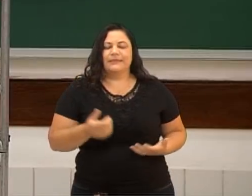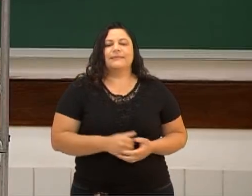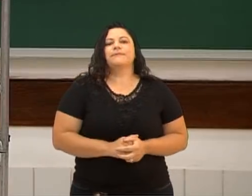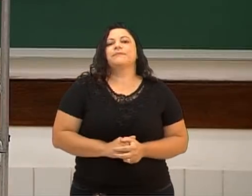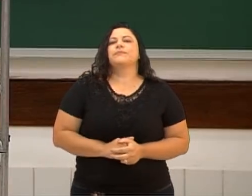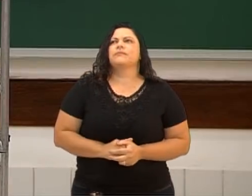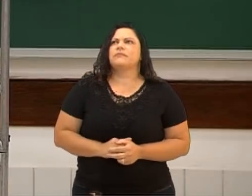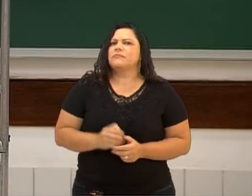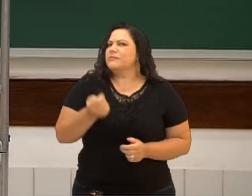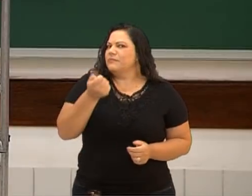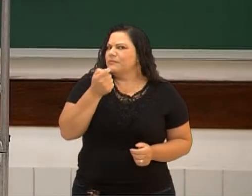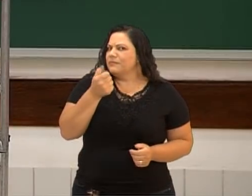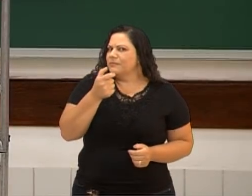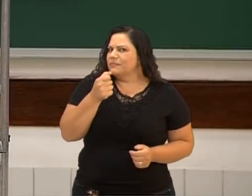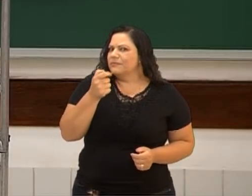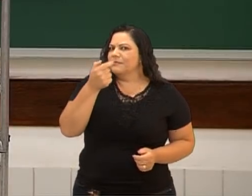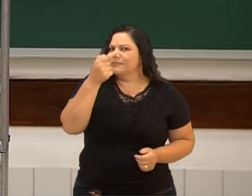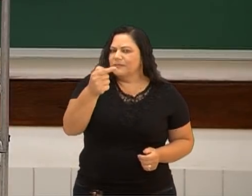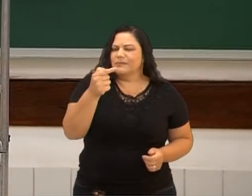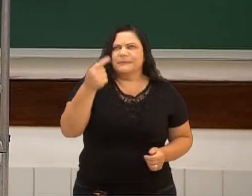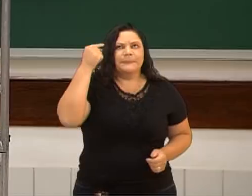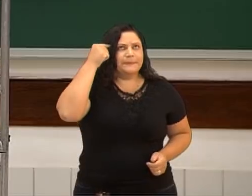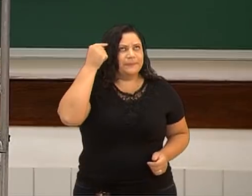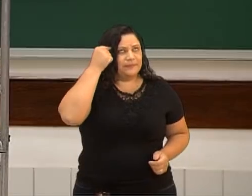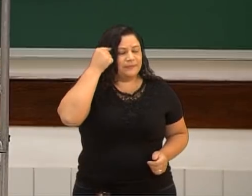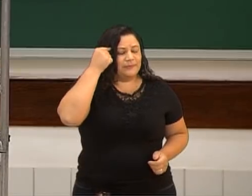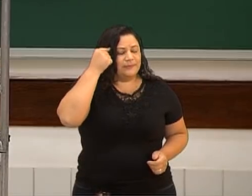quase 7? Pense em dinheiro, R$